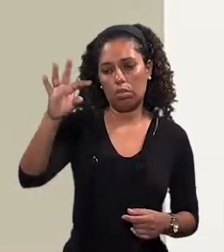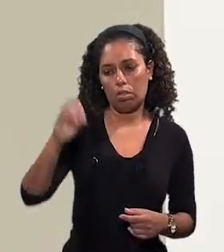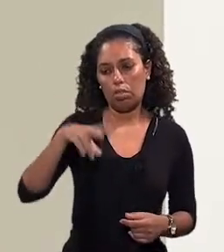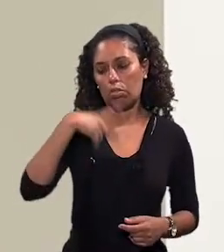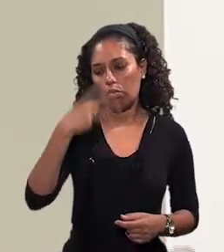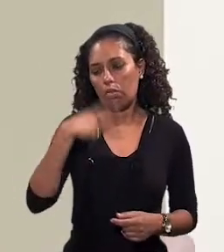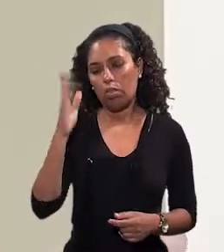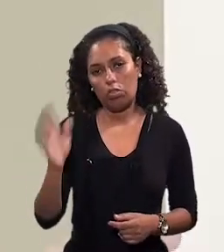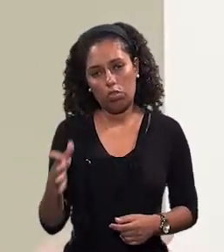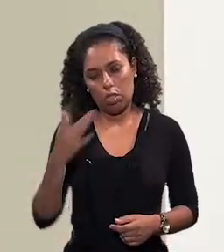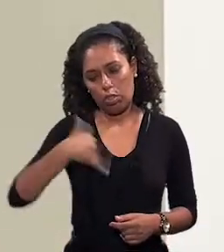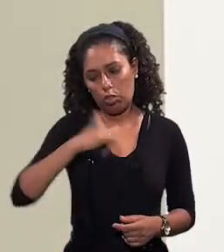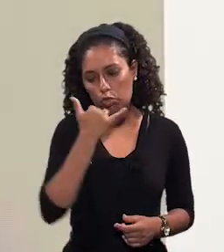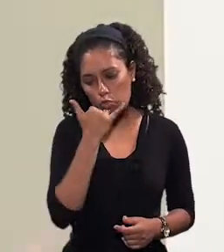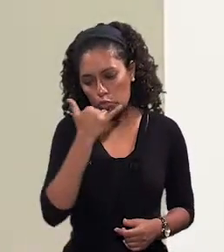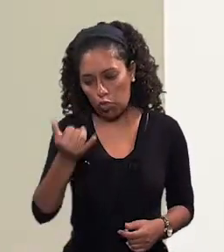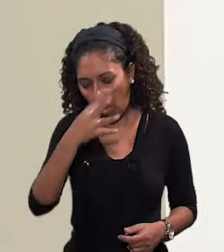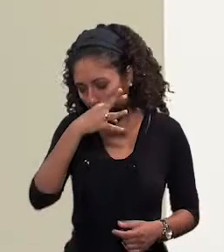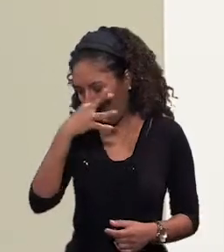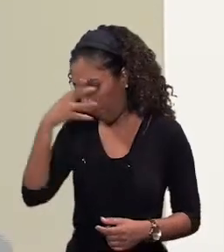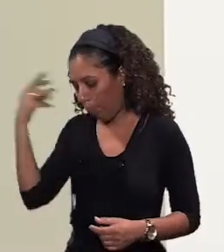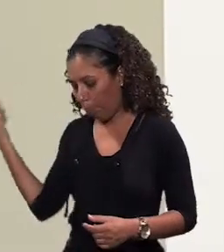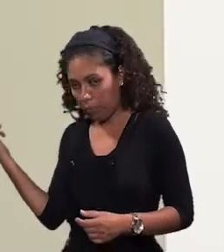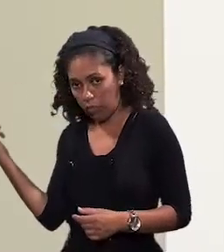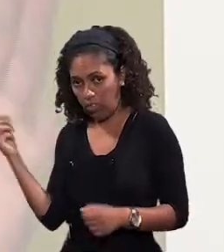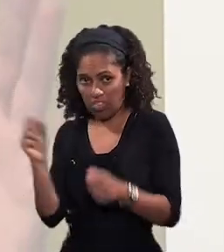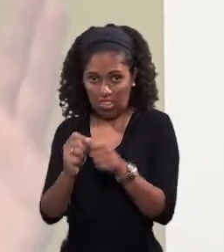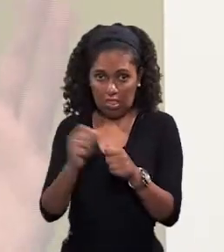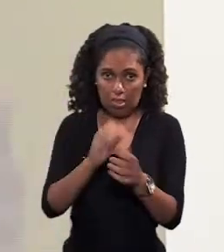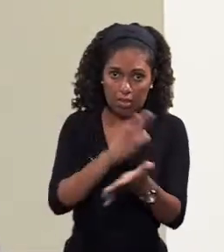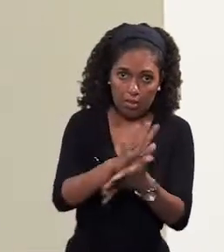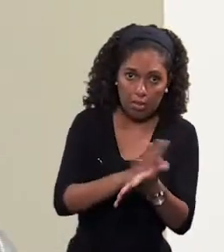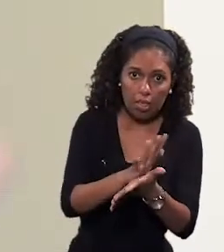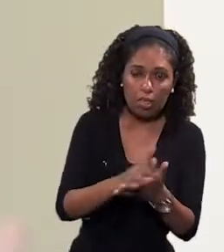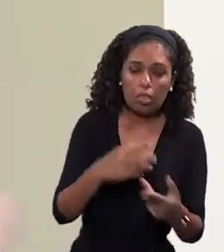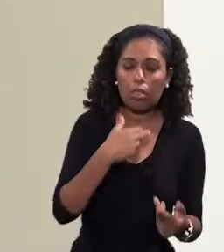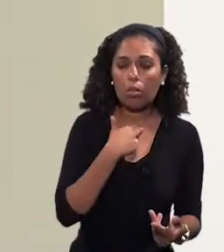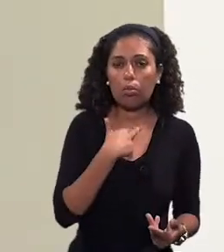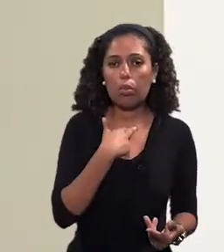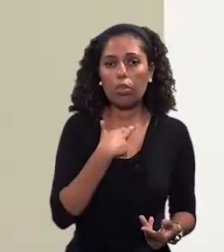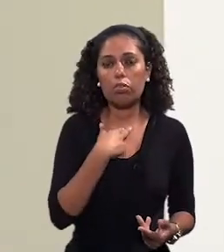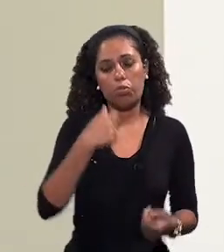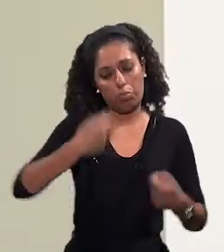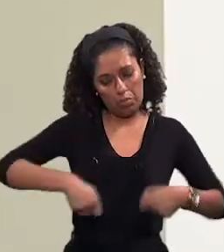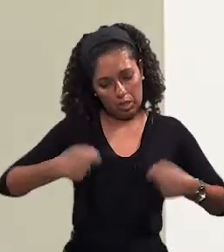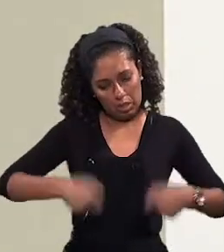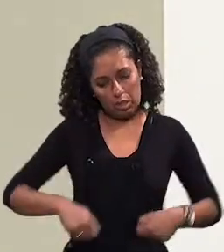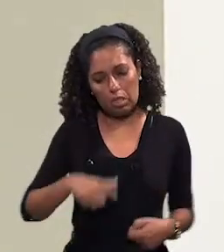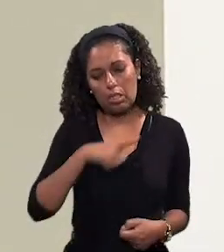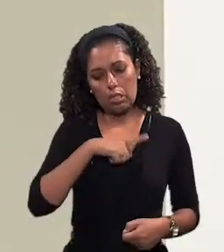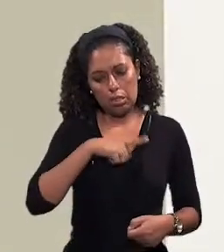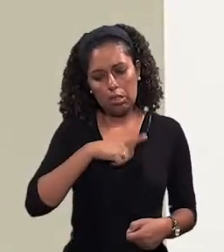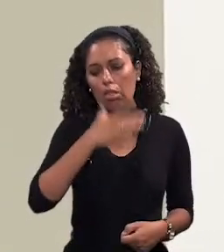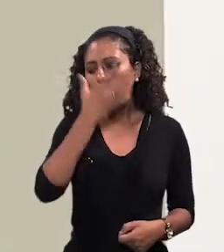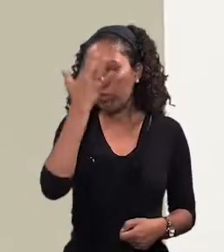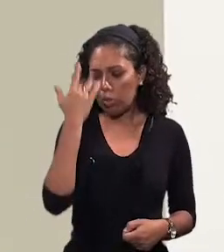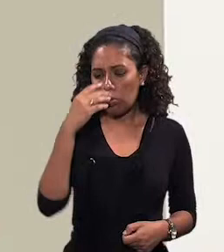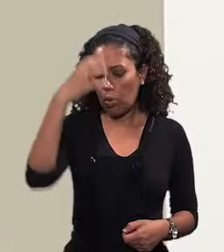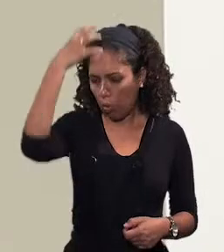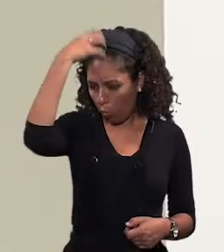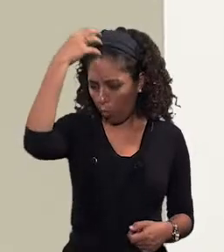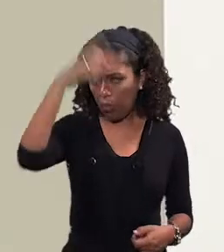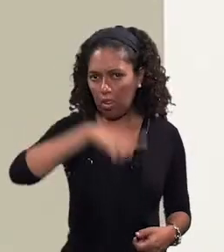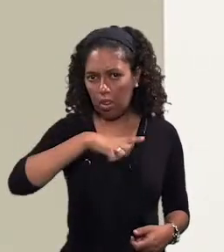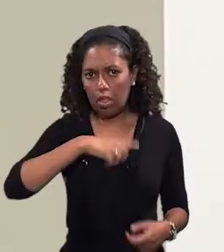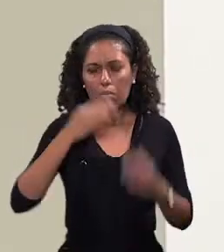é desculpa para que a gente passe os panos quentes e não faça algo a respeito para ser evitado. Tem que sim ter uma